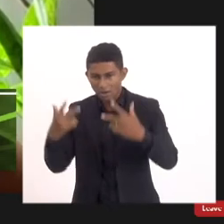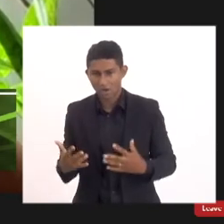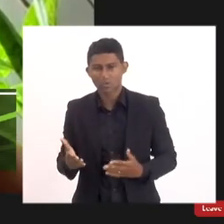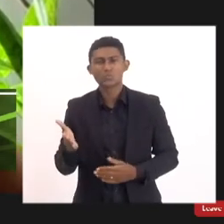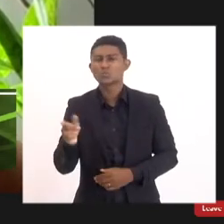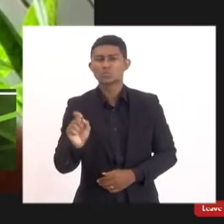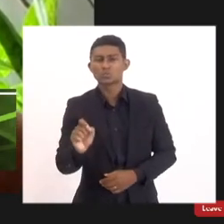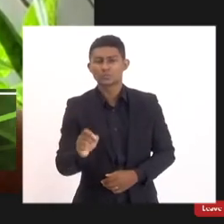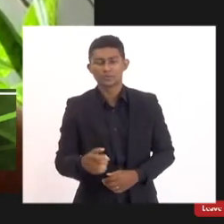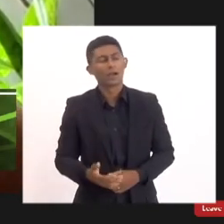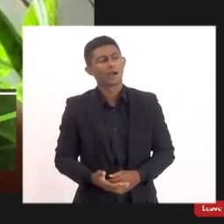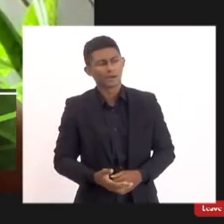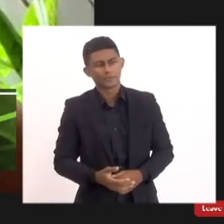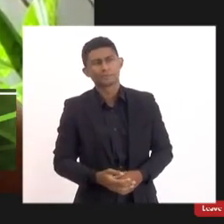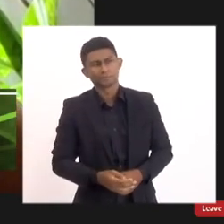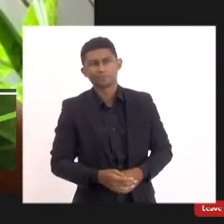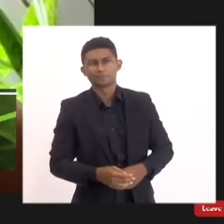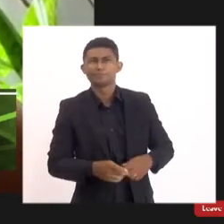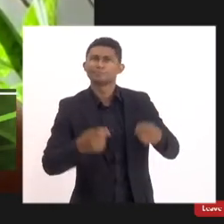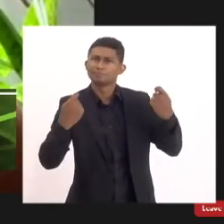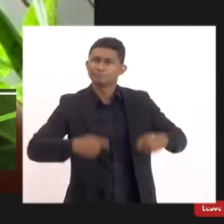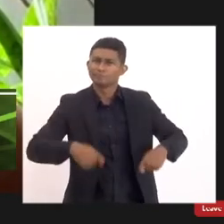que o ideal seria máscaras